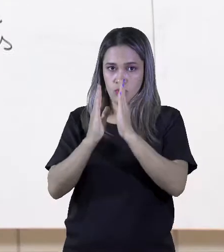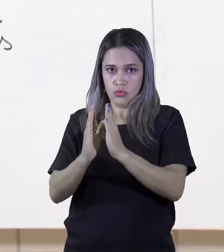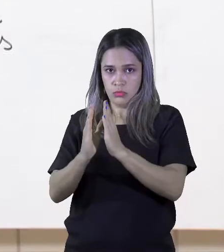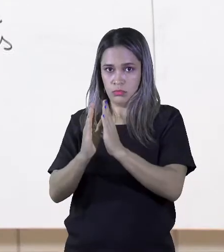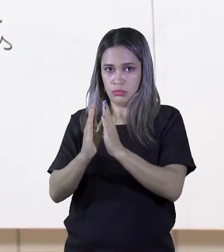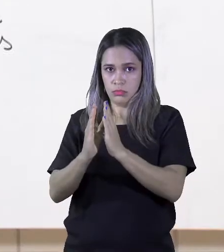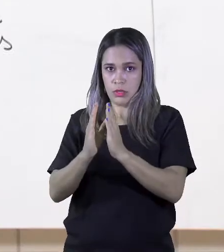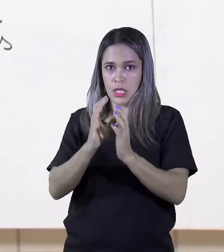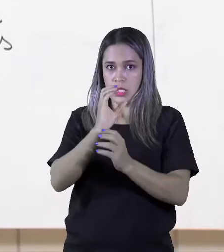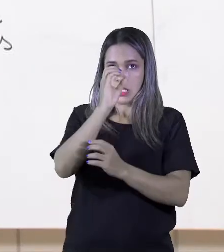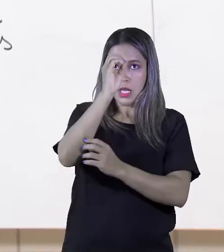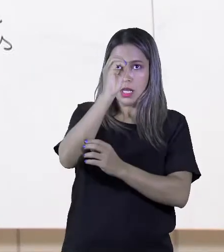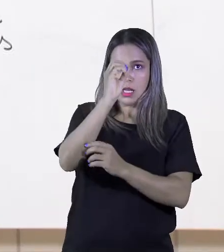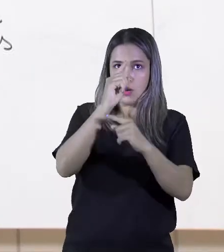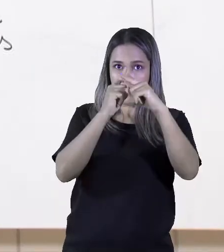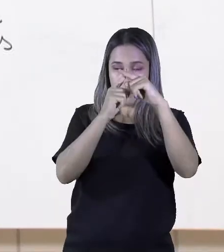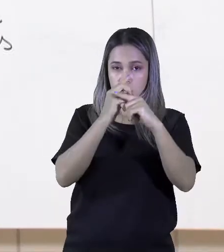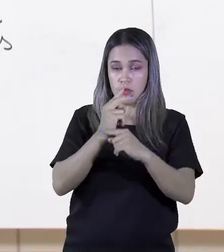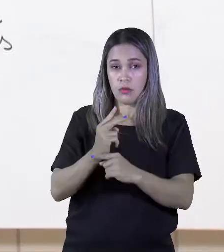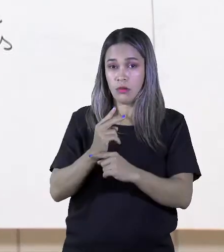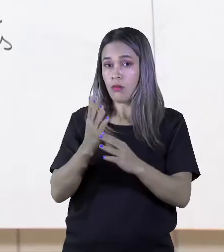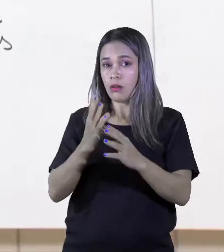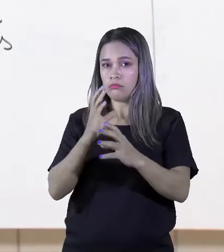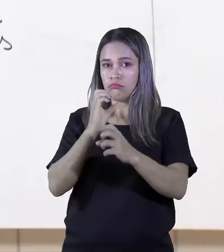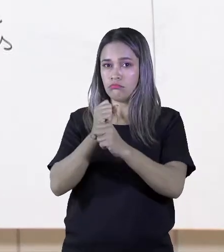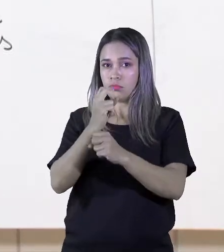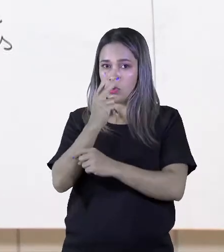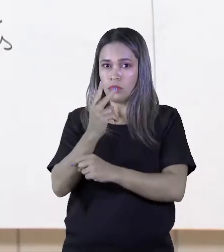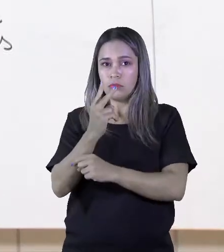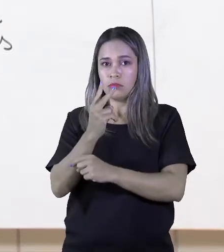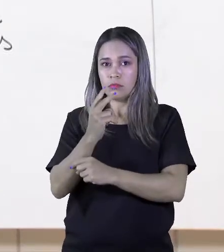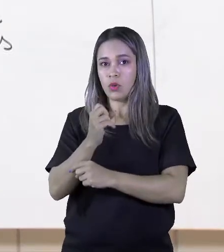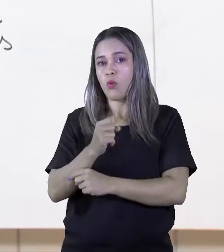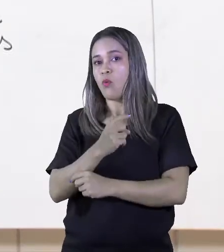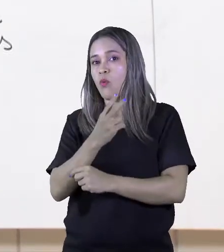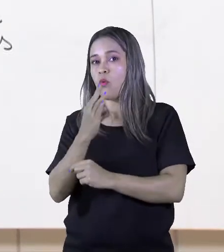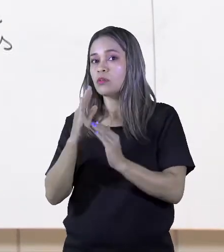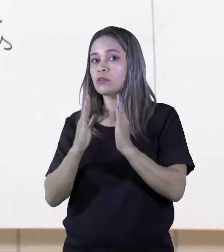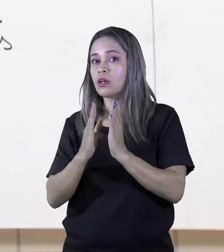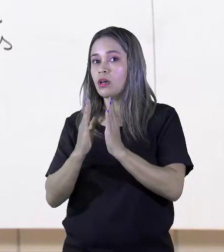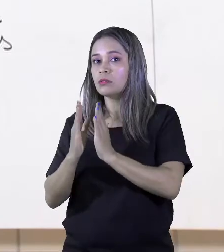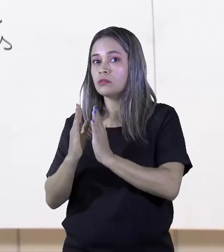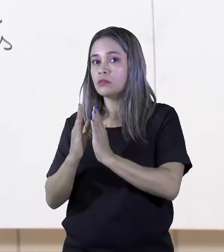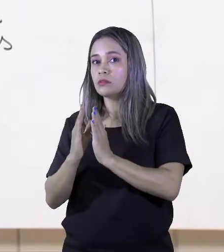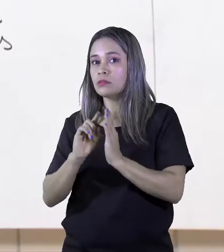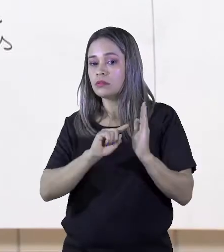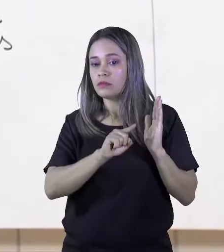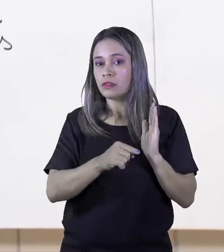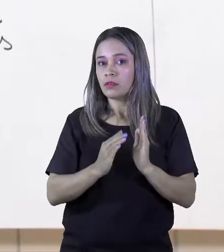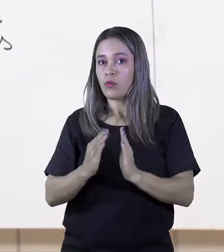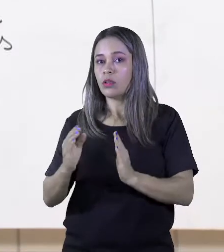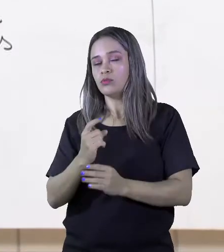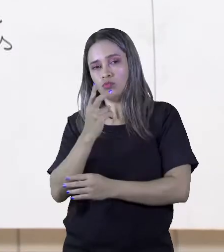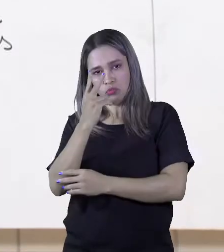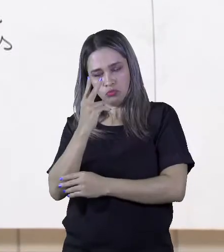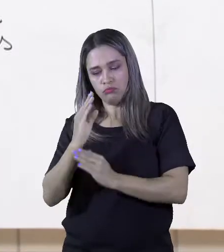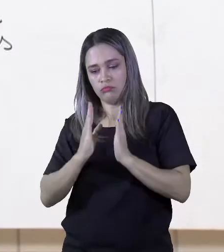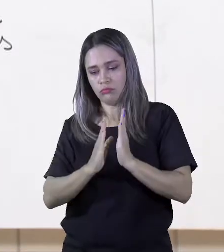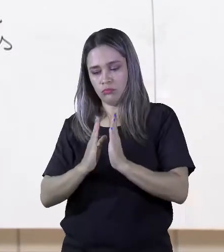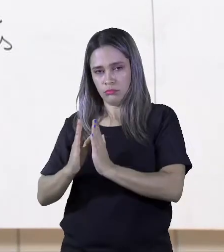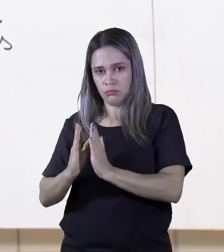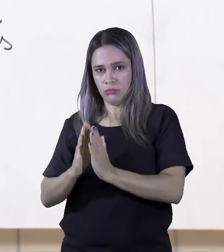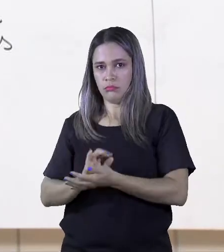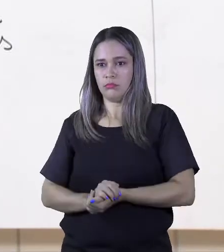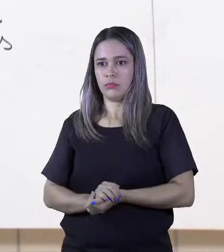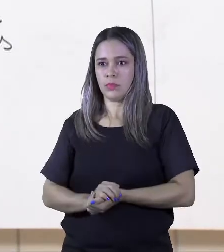mais 2, 2. Então, quantas casas eu vou precisar ter após a vírgula, pessoal? 2 casas. Ó,